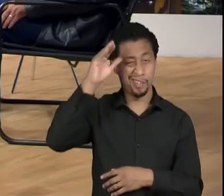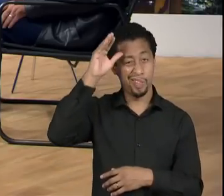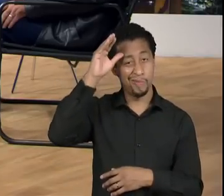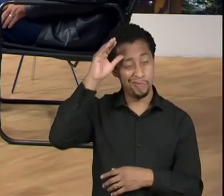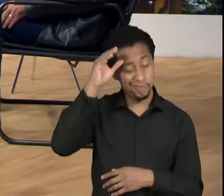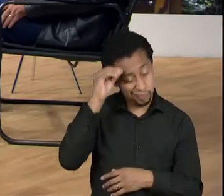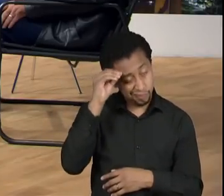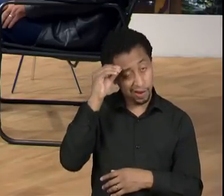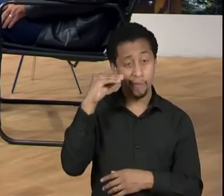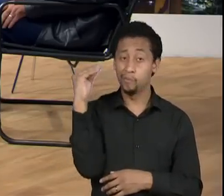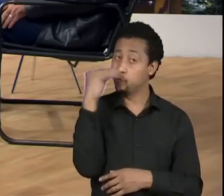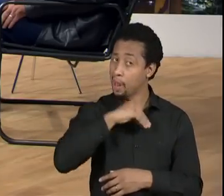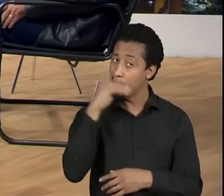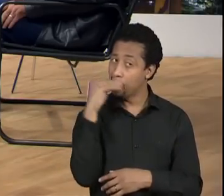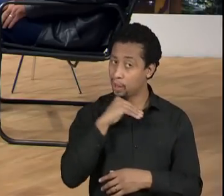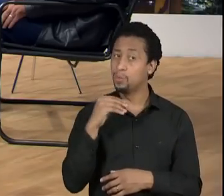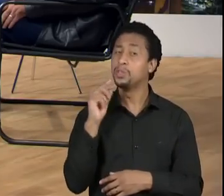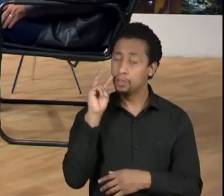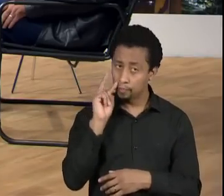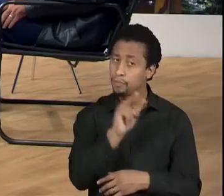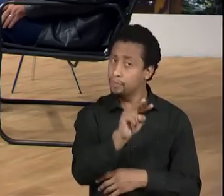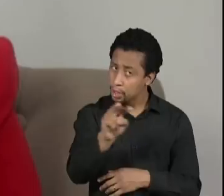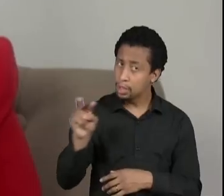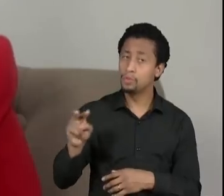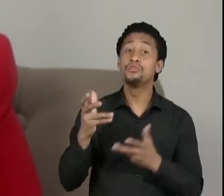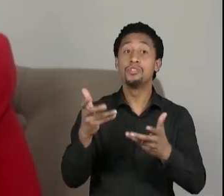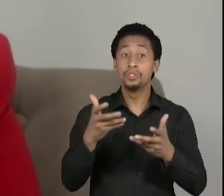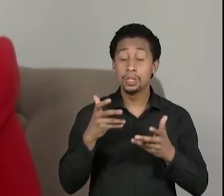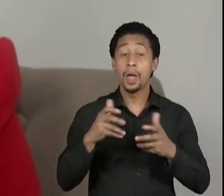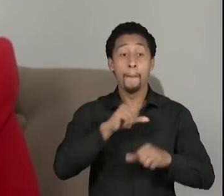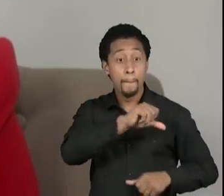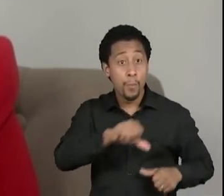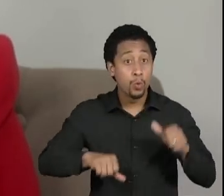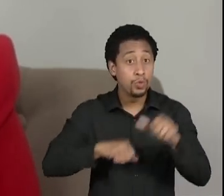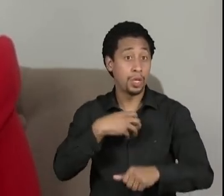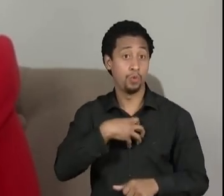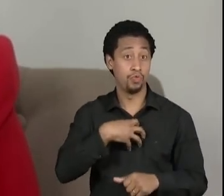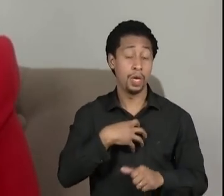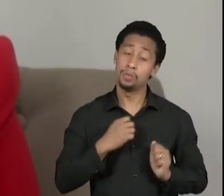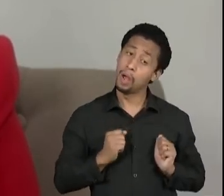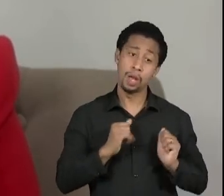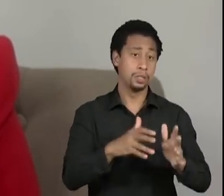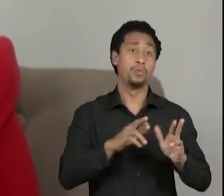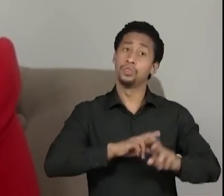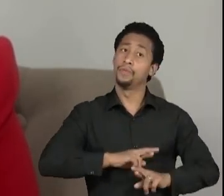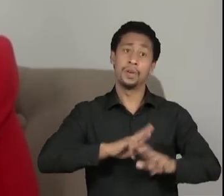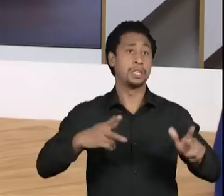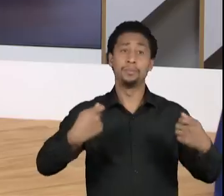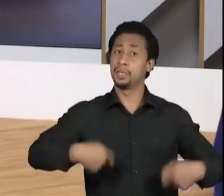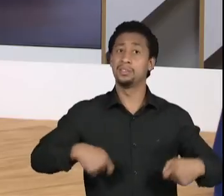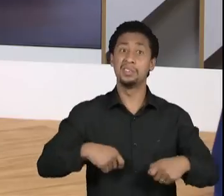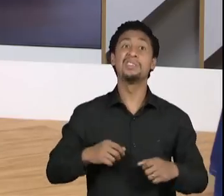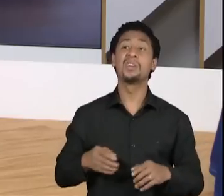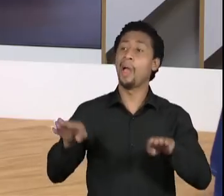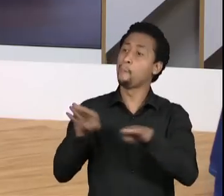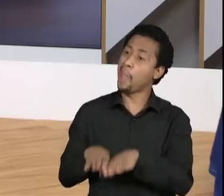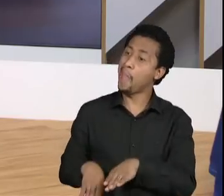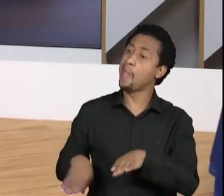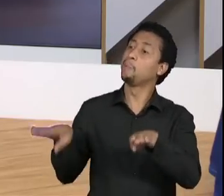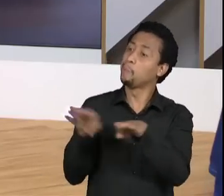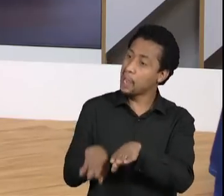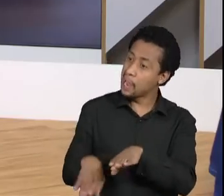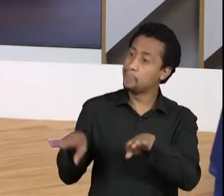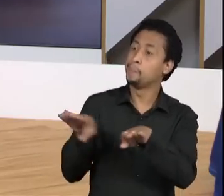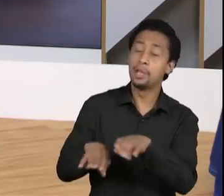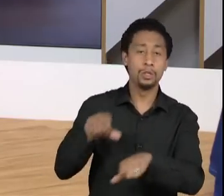as mesmas práticas para obter um resultado diferente, não vai acontecer, isso não vai existir. No caso da